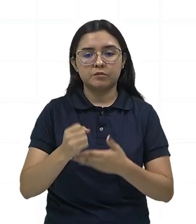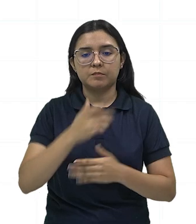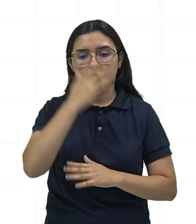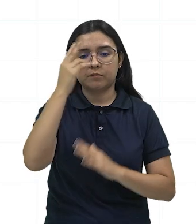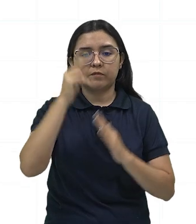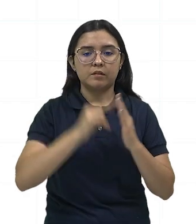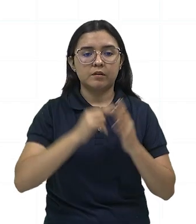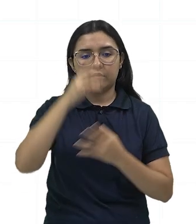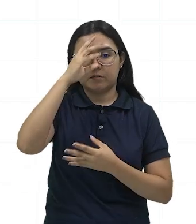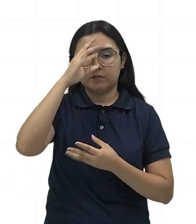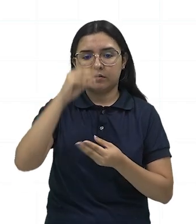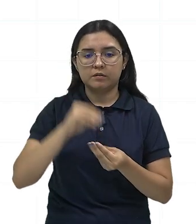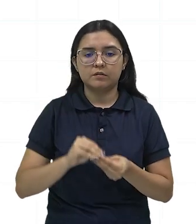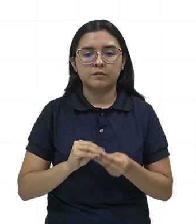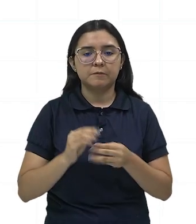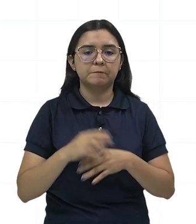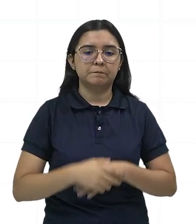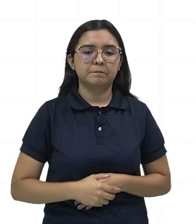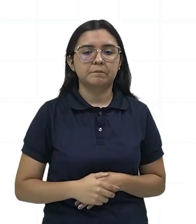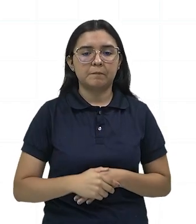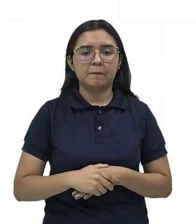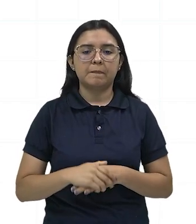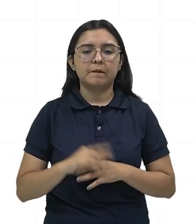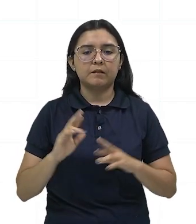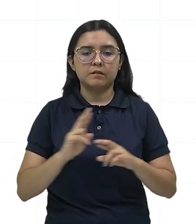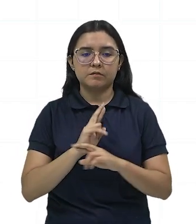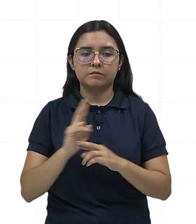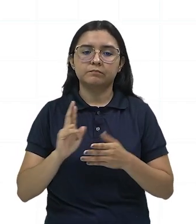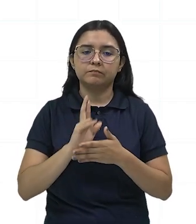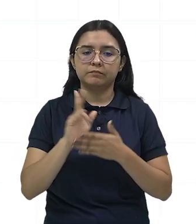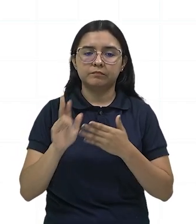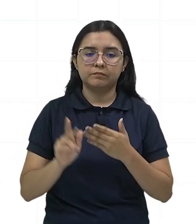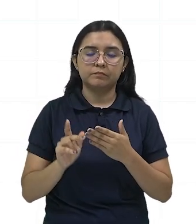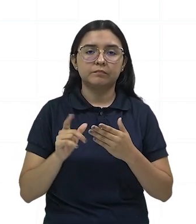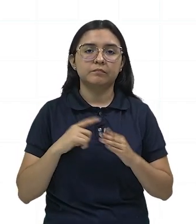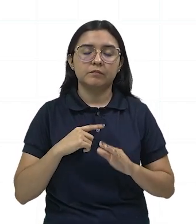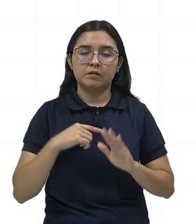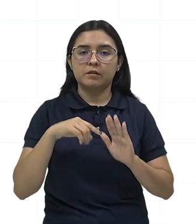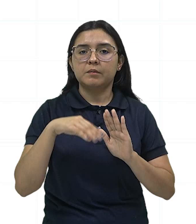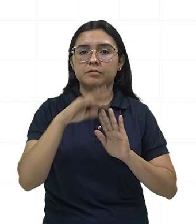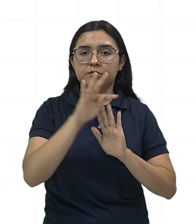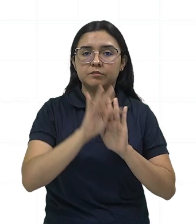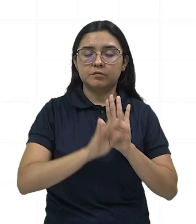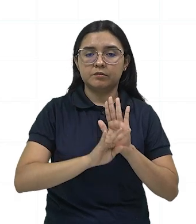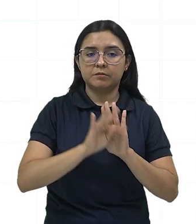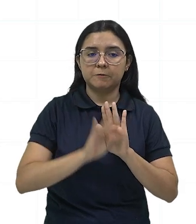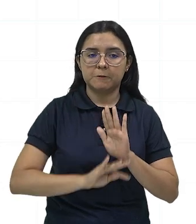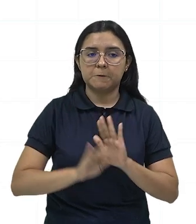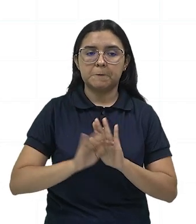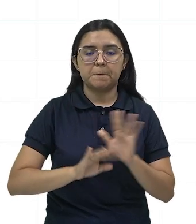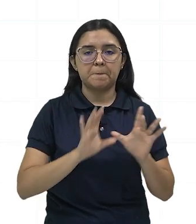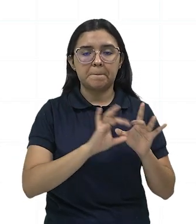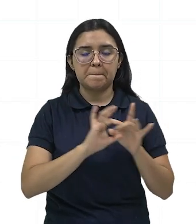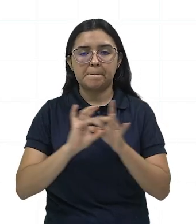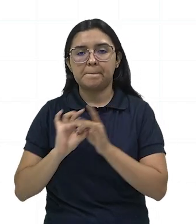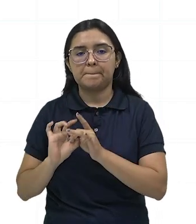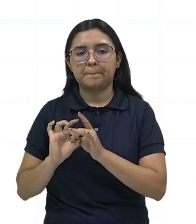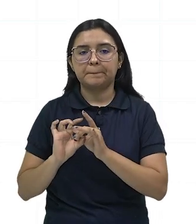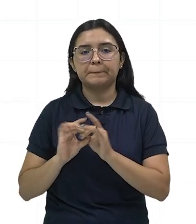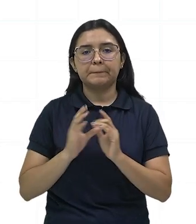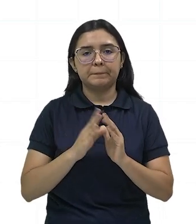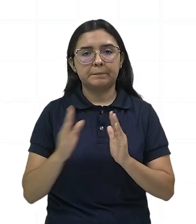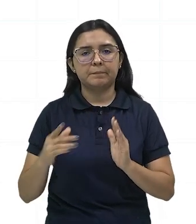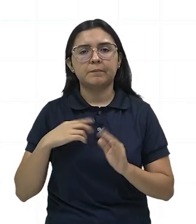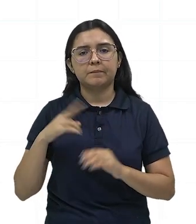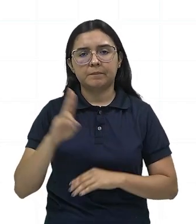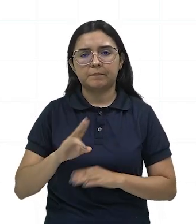compreensão da relação entre os diferentes partes do texto. No caso da coesão sequencial, a gente também vai usar certos conectivos,